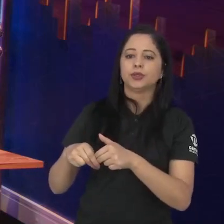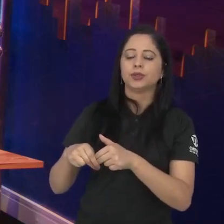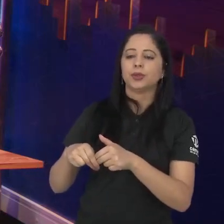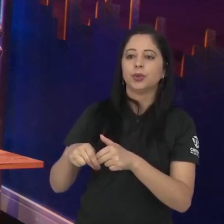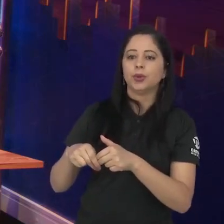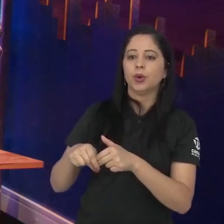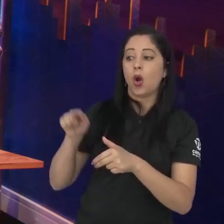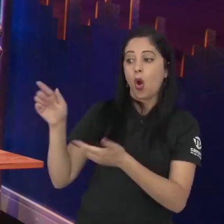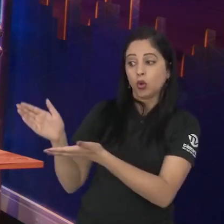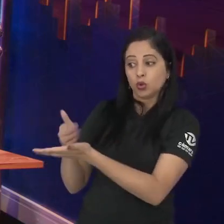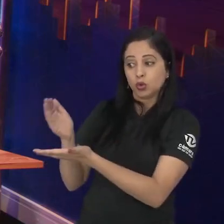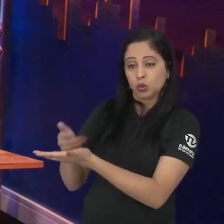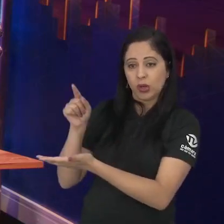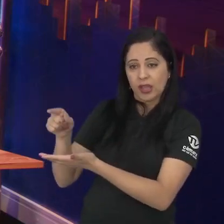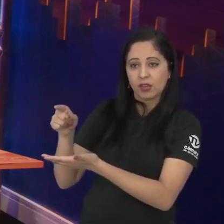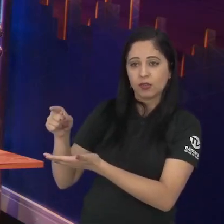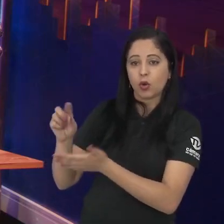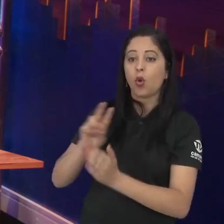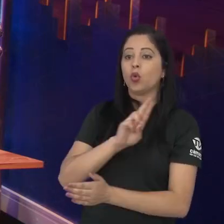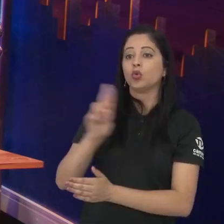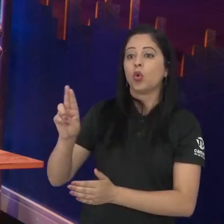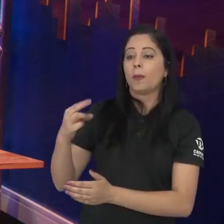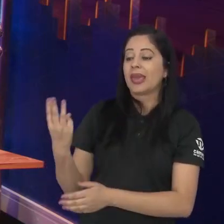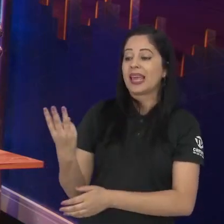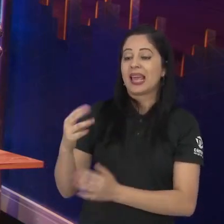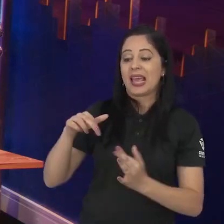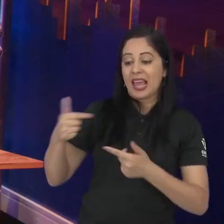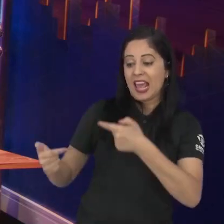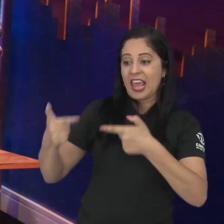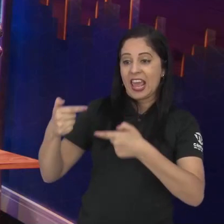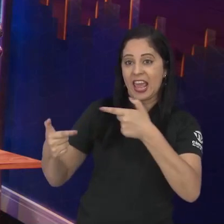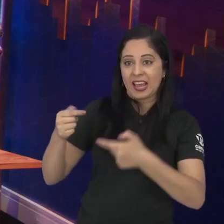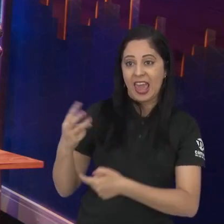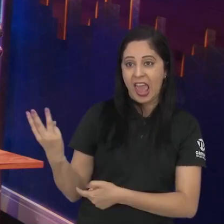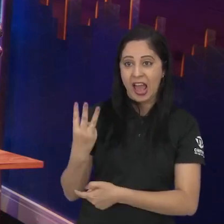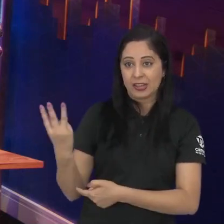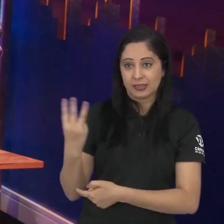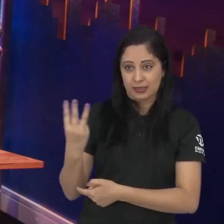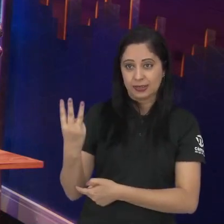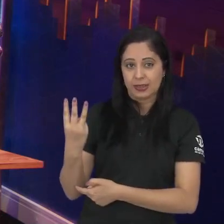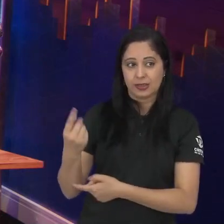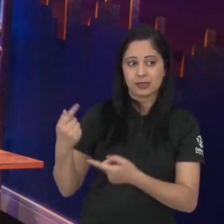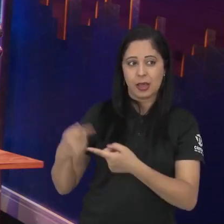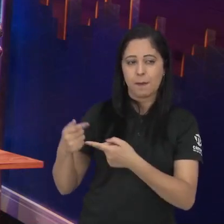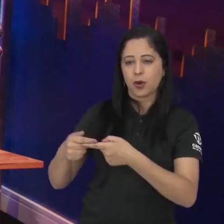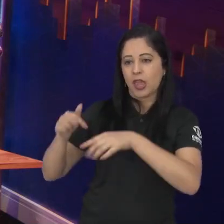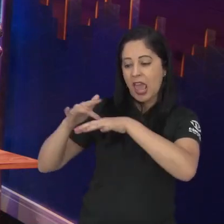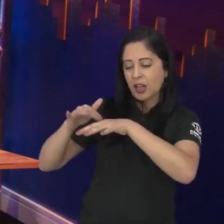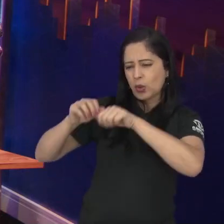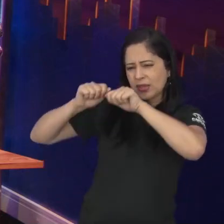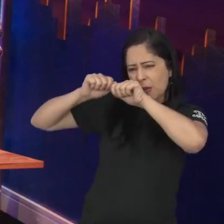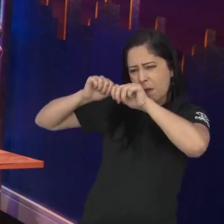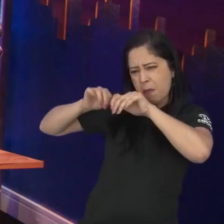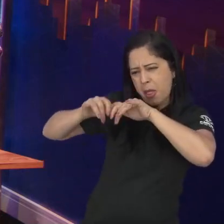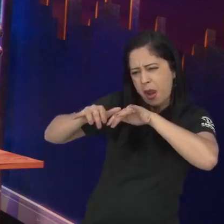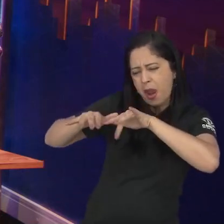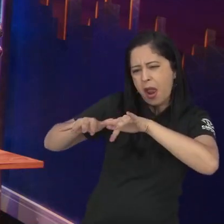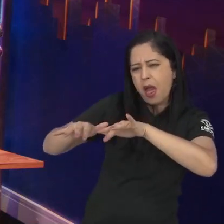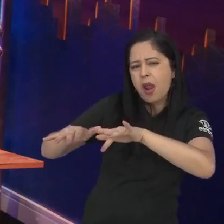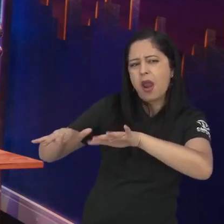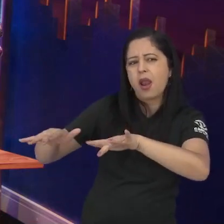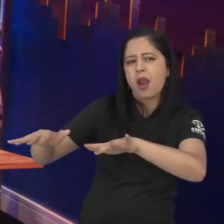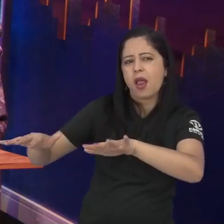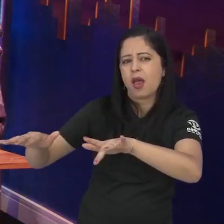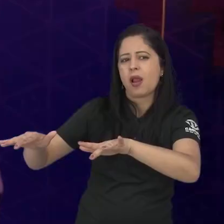Terceira Guerra Mundial ou a Guerra Mundial Z. Porque no mundo inteiro alastrou e a solução foi realmente